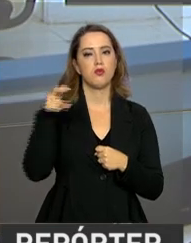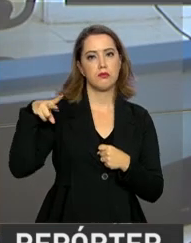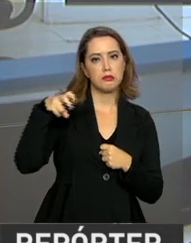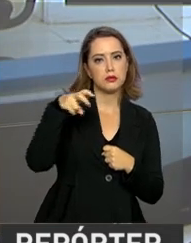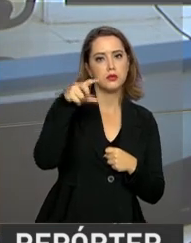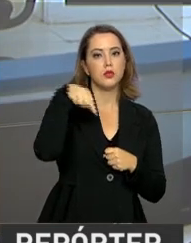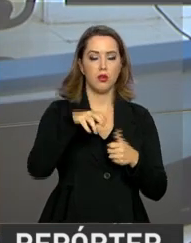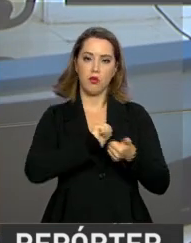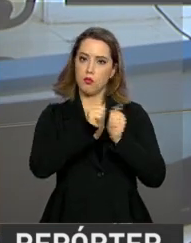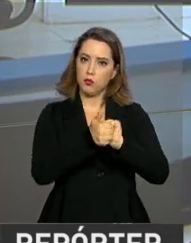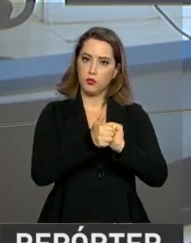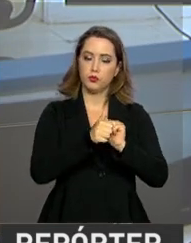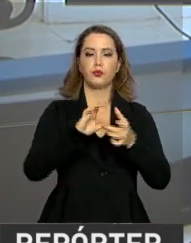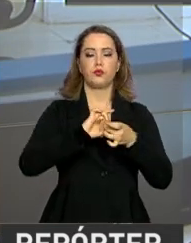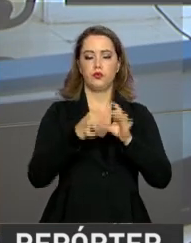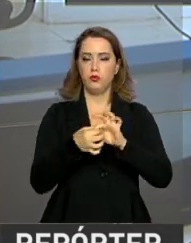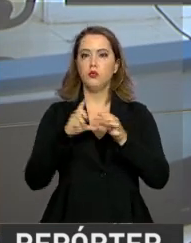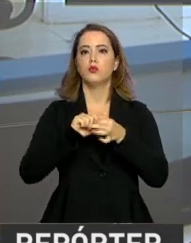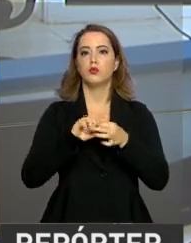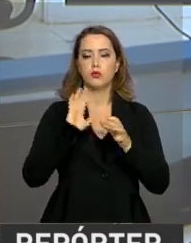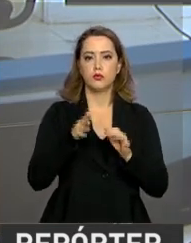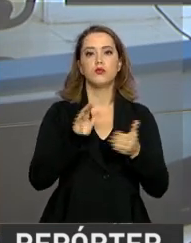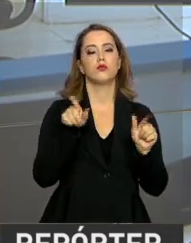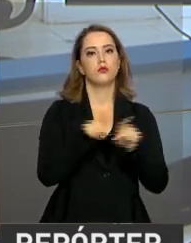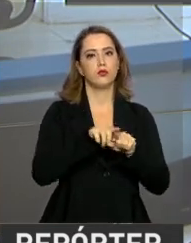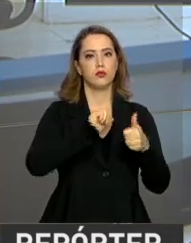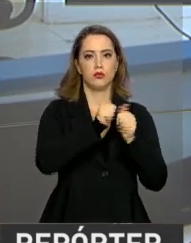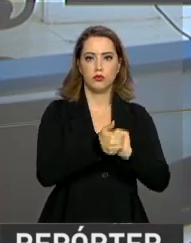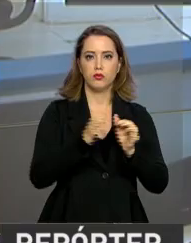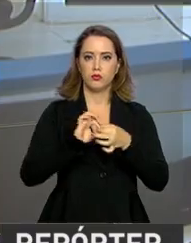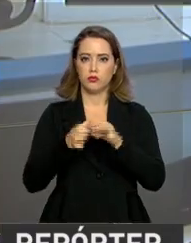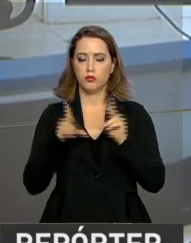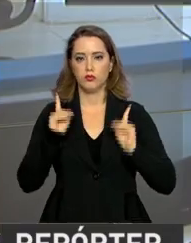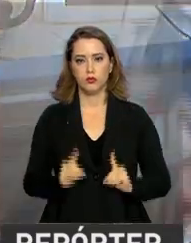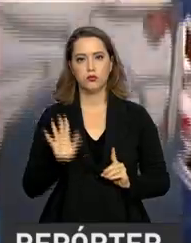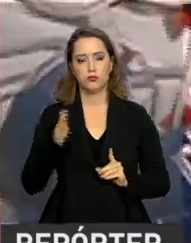Olímpicos e Paralímpicos do Rio. A informação foi divulgada para a imprensa internacional.